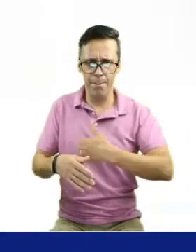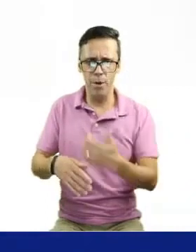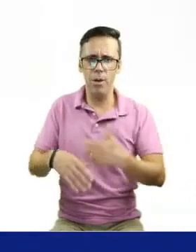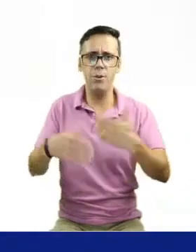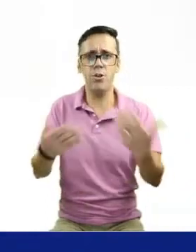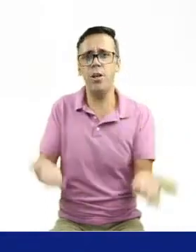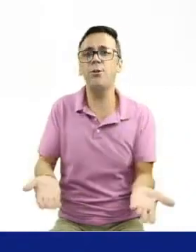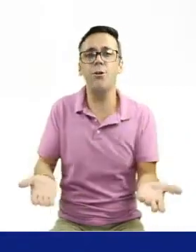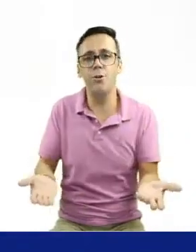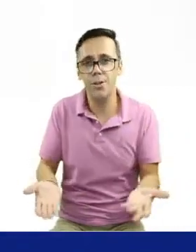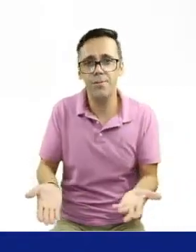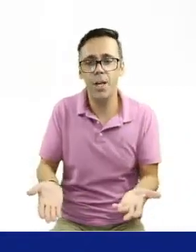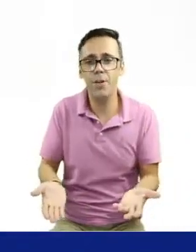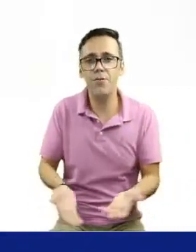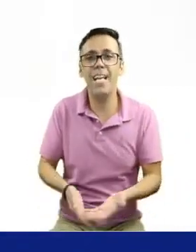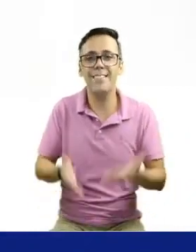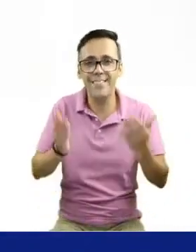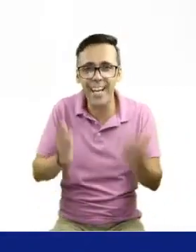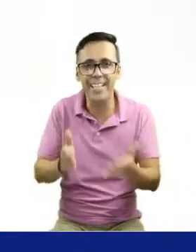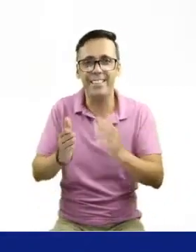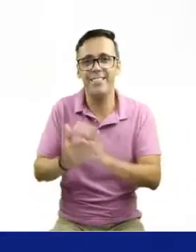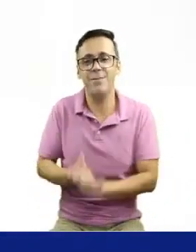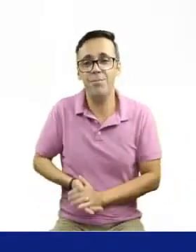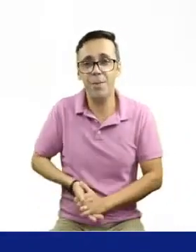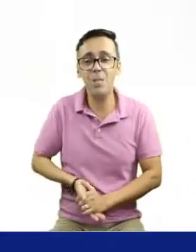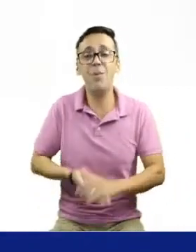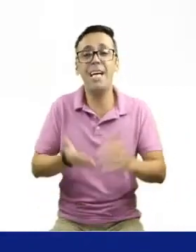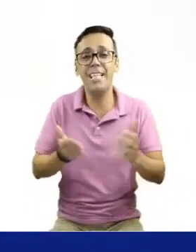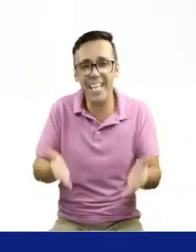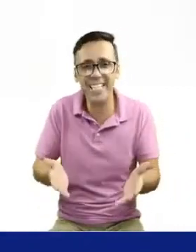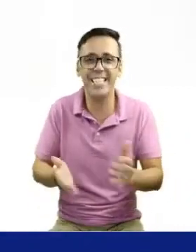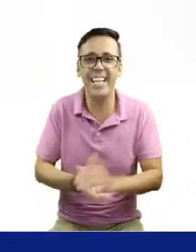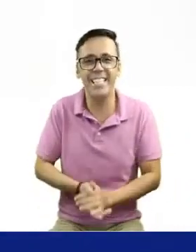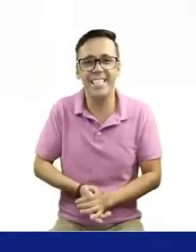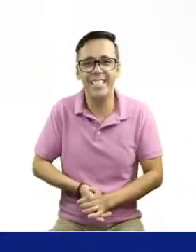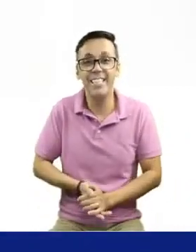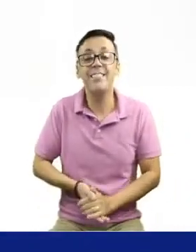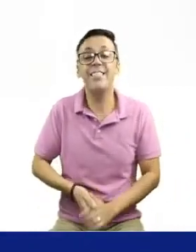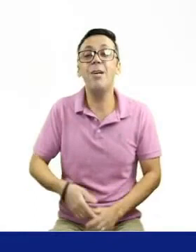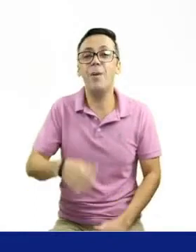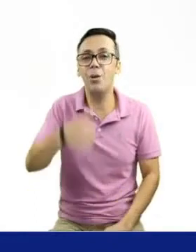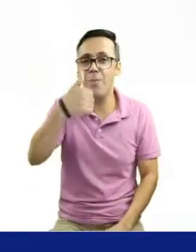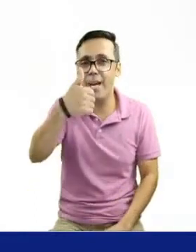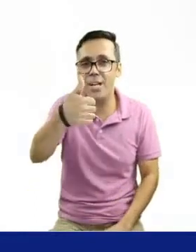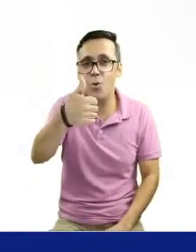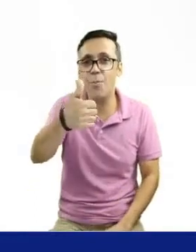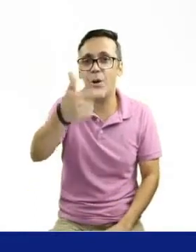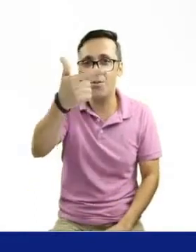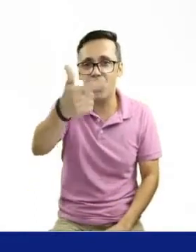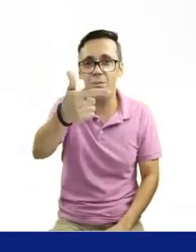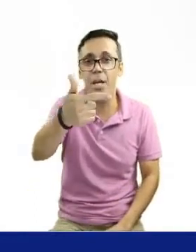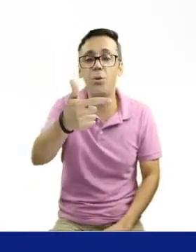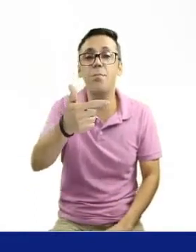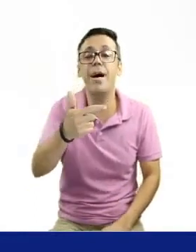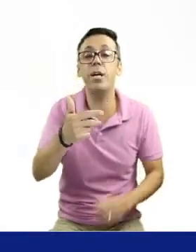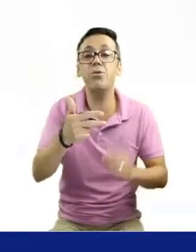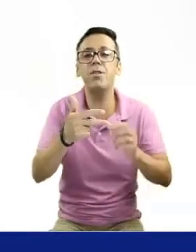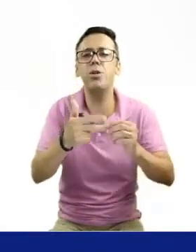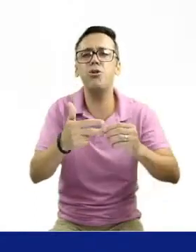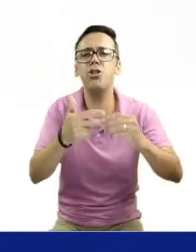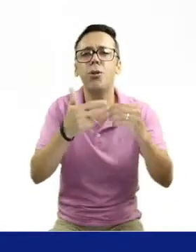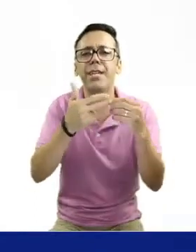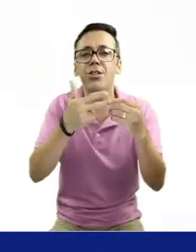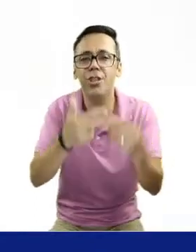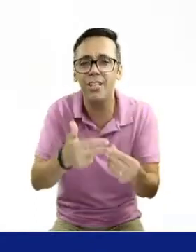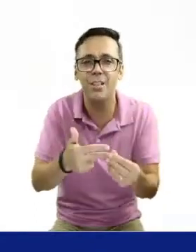tem prova de títulos eu vou te falar tem mas para quem que tem tem para o médico para o enfermeiro e